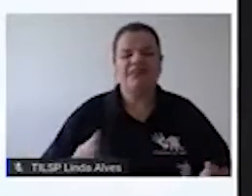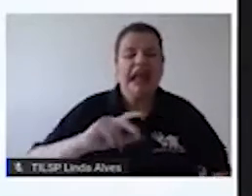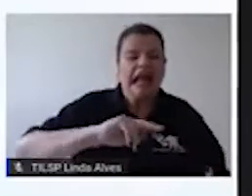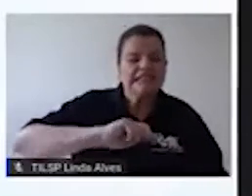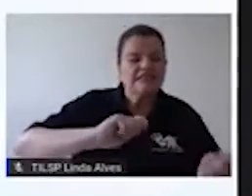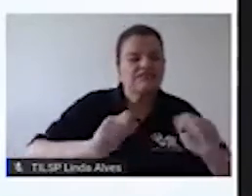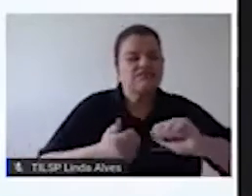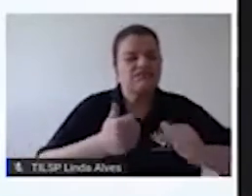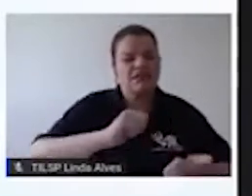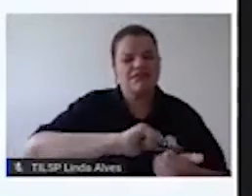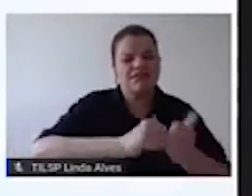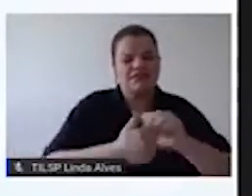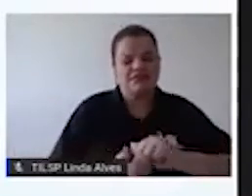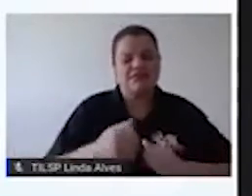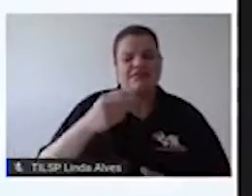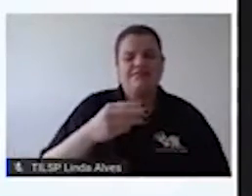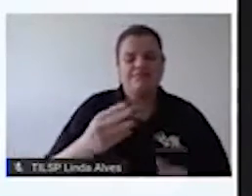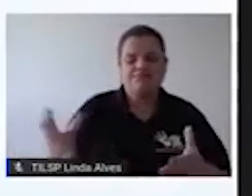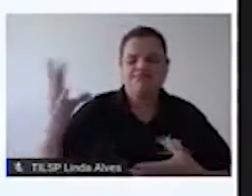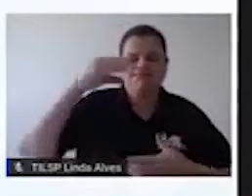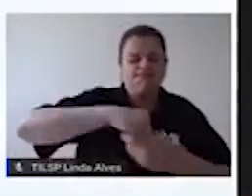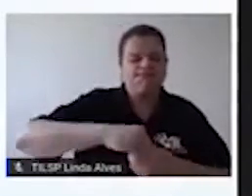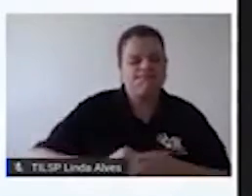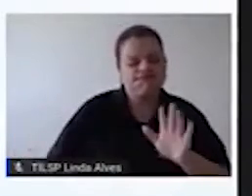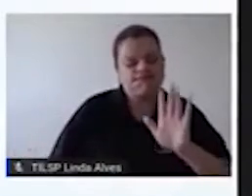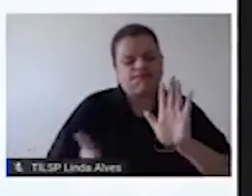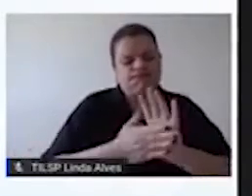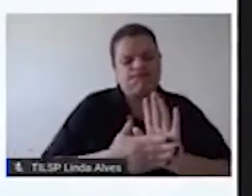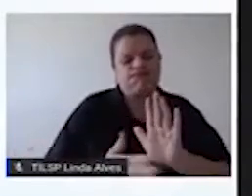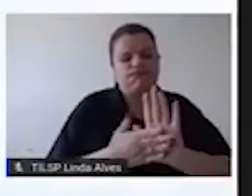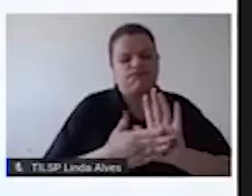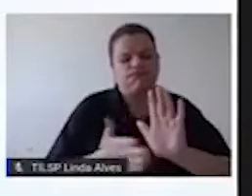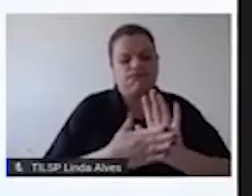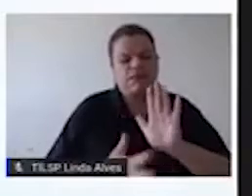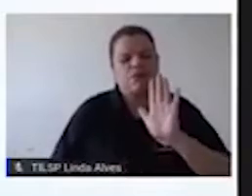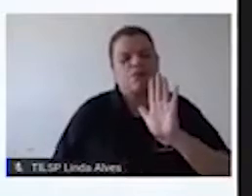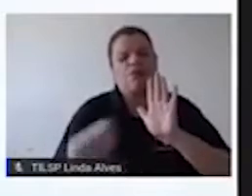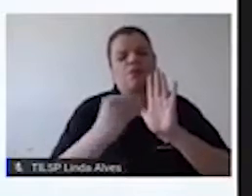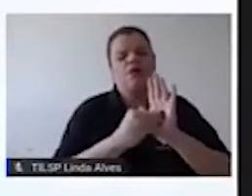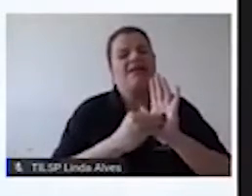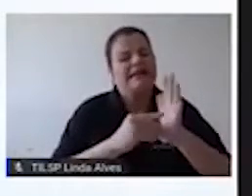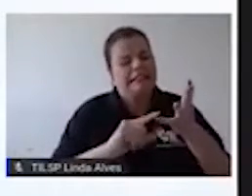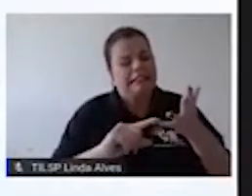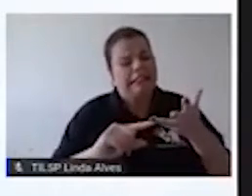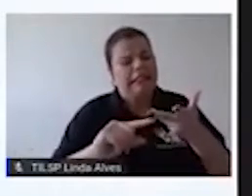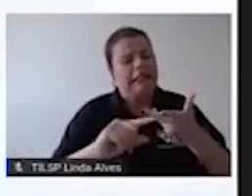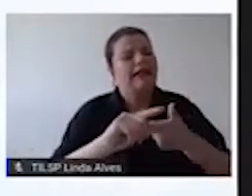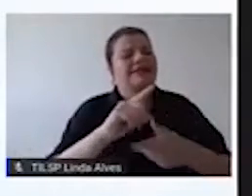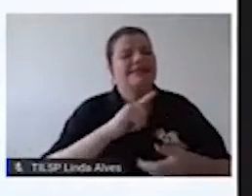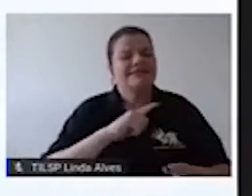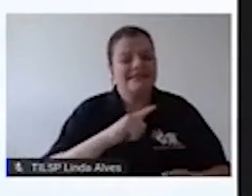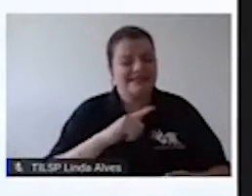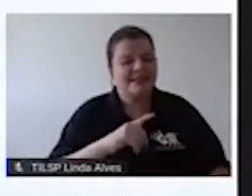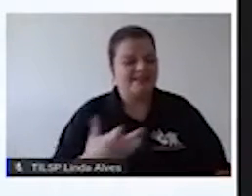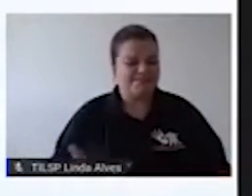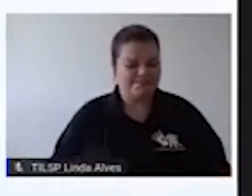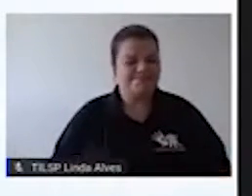articulada e matricial, né? Ela tem que envolver uma série de atores